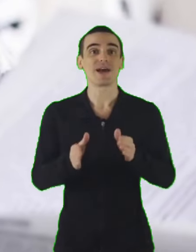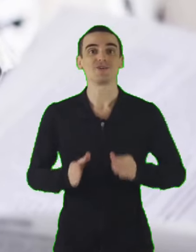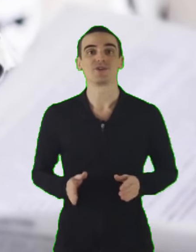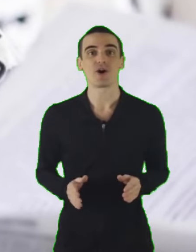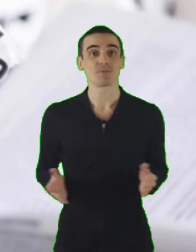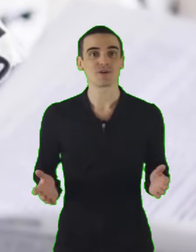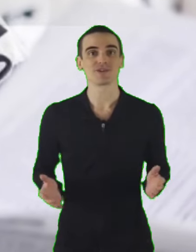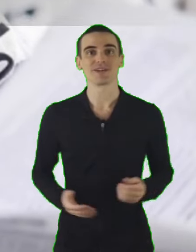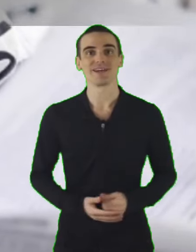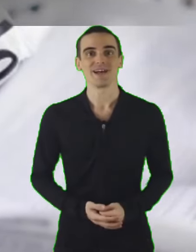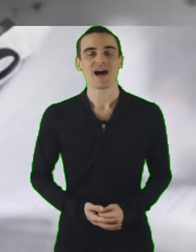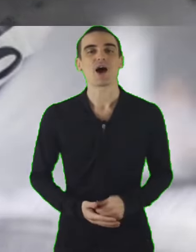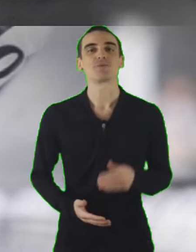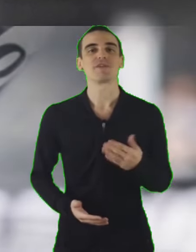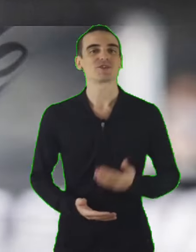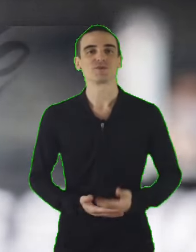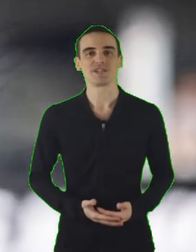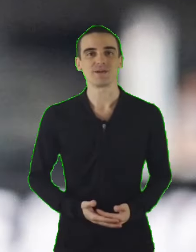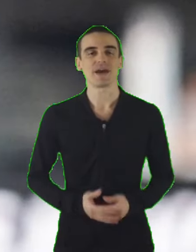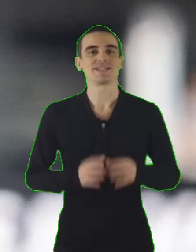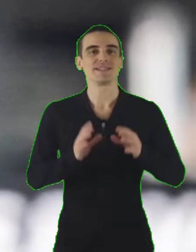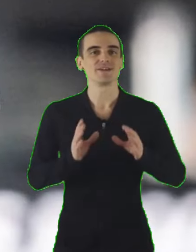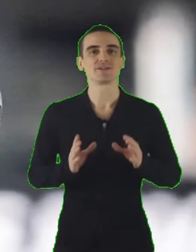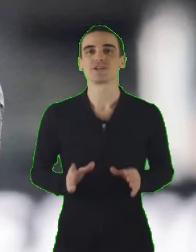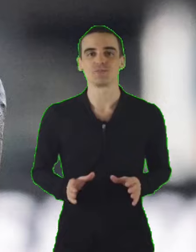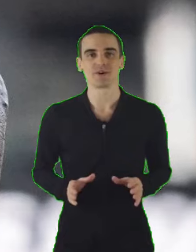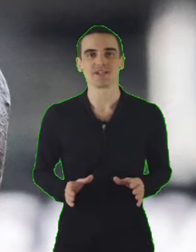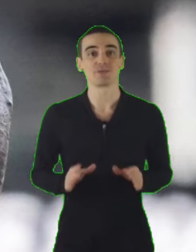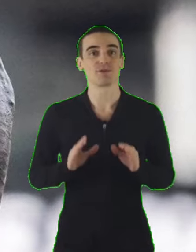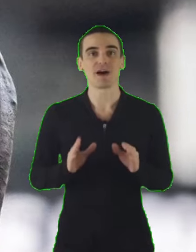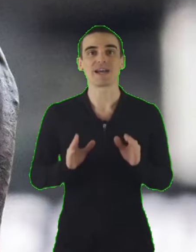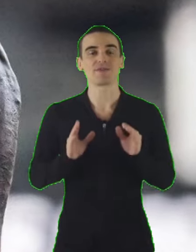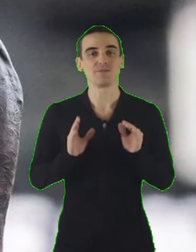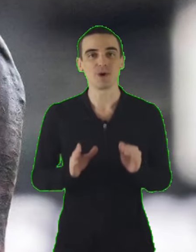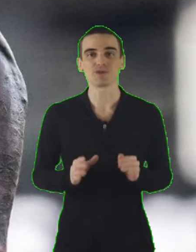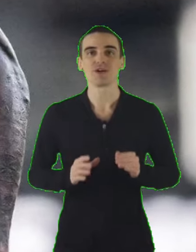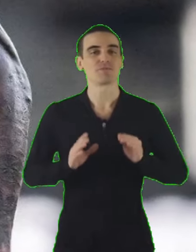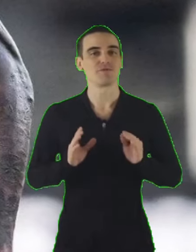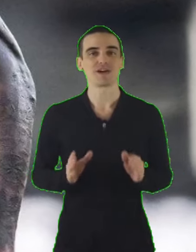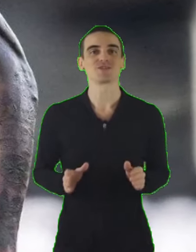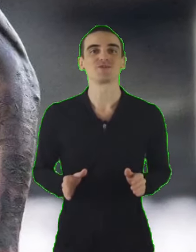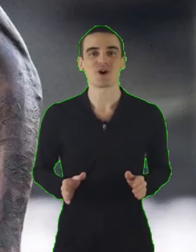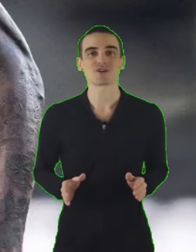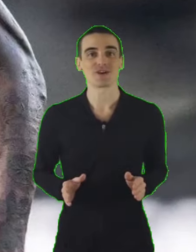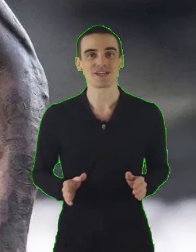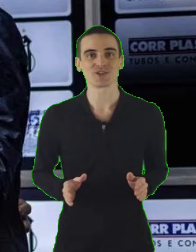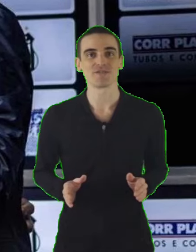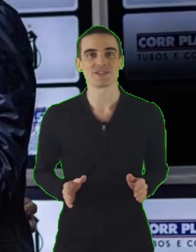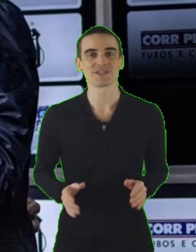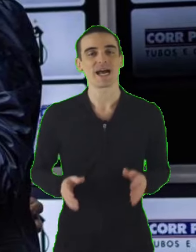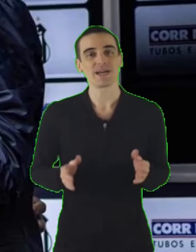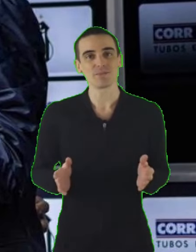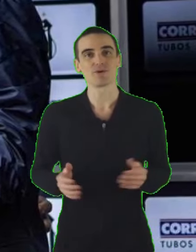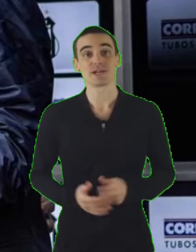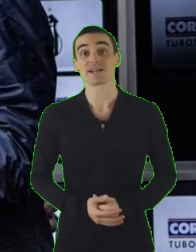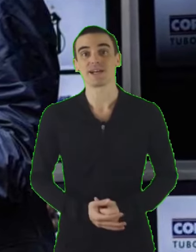já possuem experiência no cenário brasileiro, e Jean Lucas se encaixa perfeitamente nesse perfil. Sua chegada pode trazer um novo fôlego ao meio de campo do